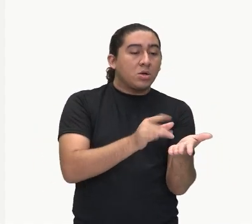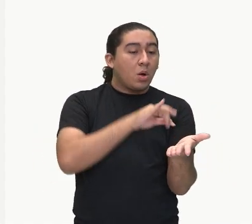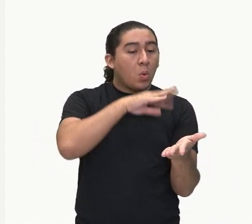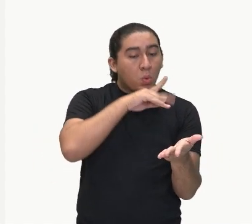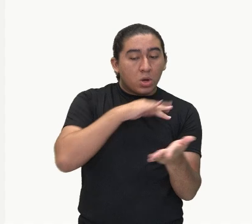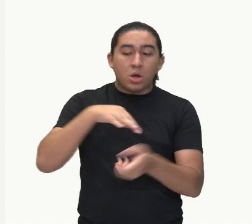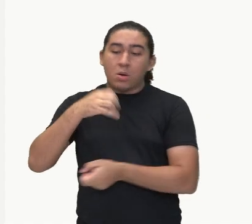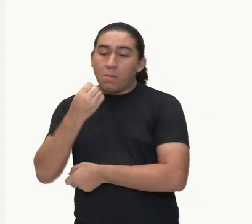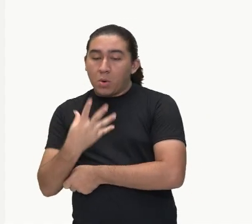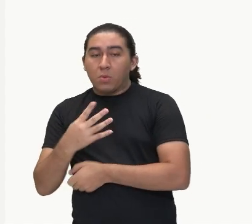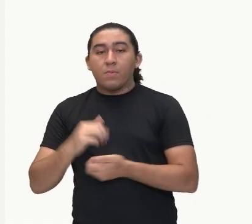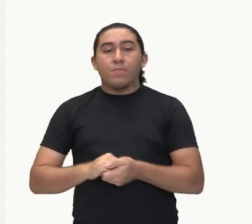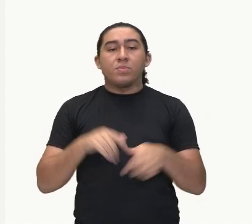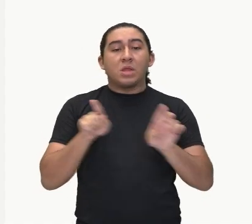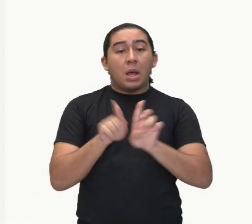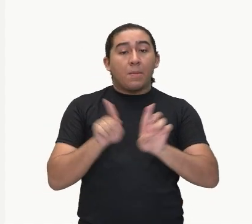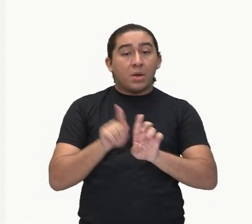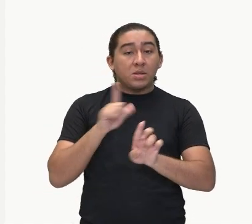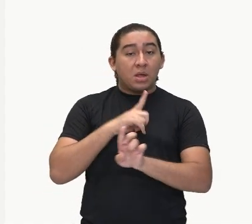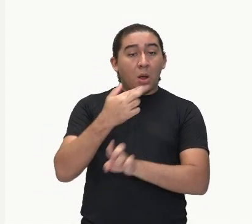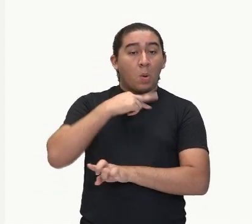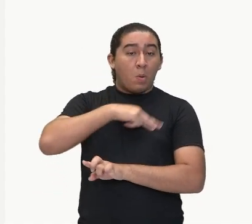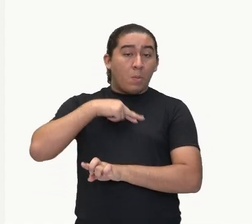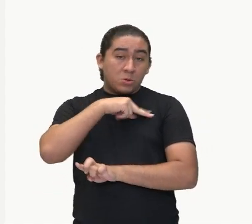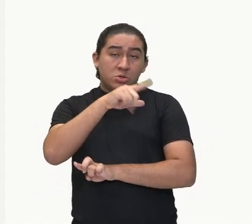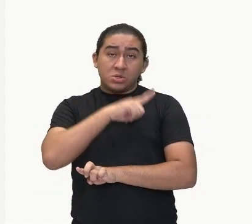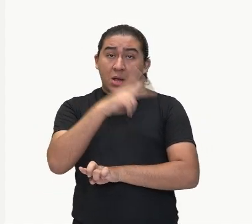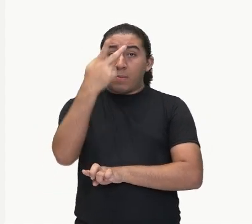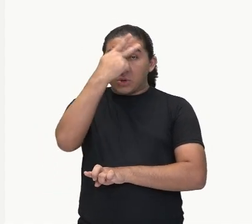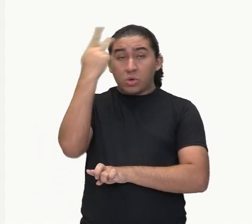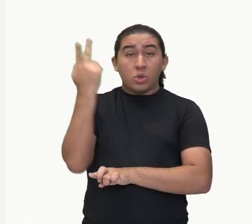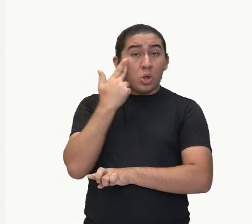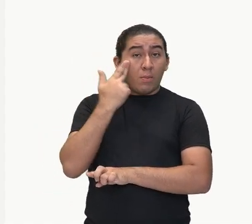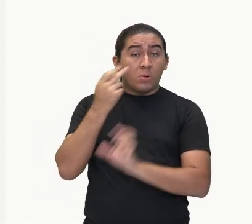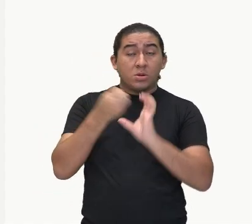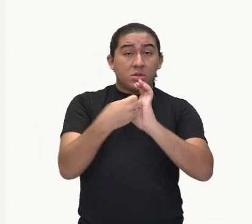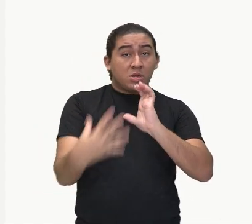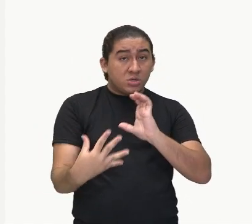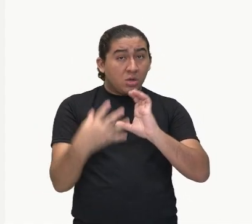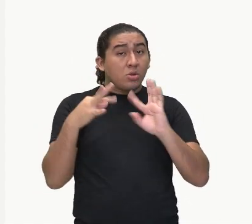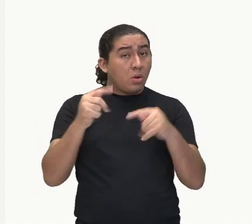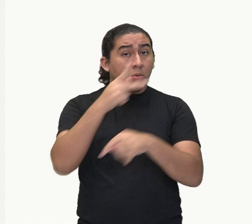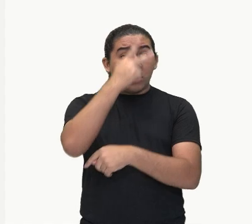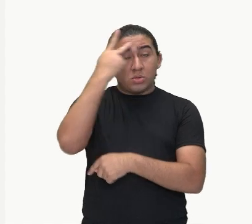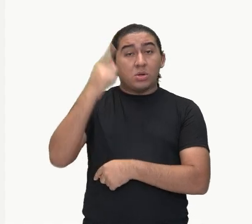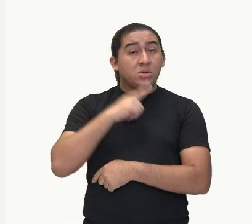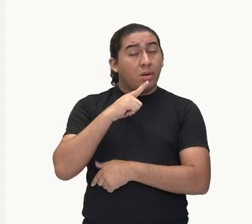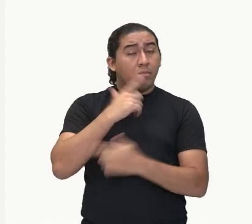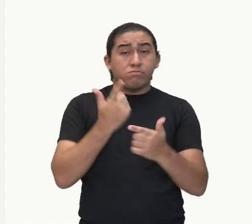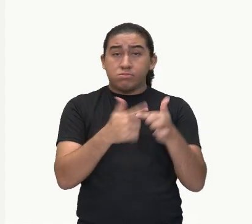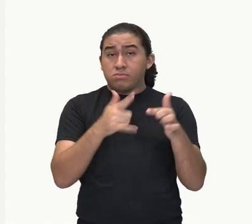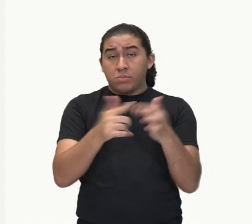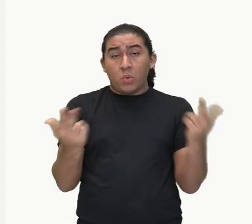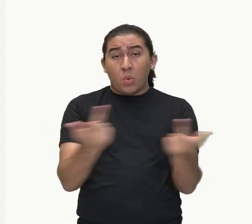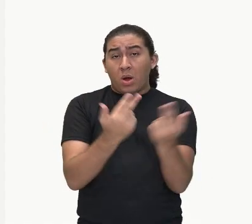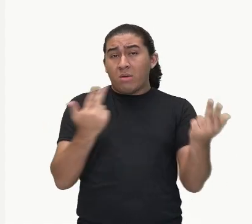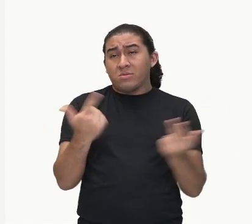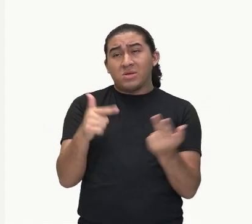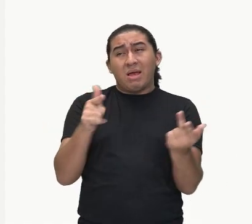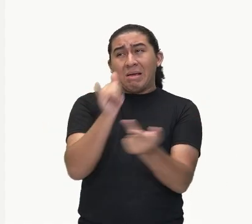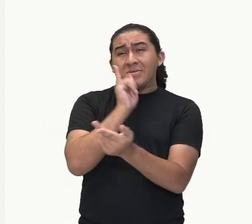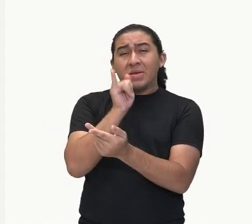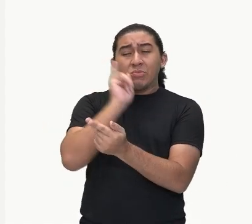heróis românticos por pessoas limitadas e comuns. Todo mundo tem sua limitação, né? Então, ninguém é